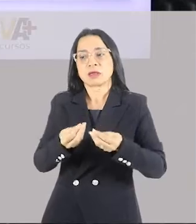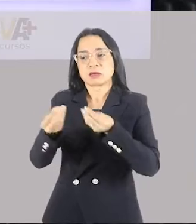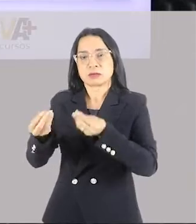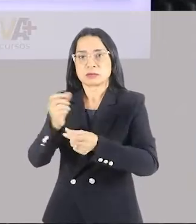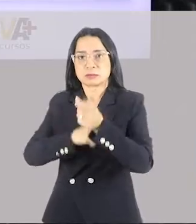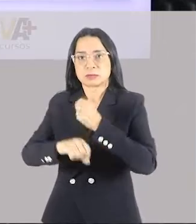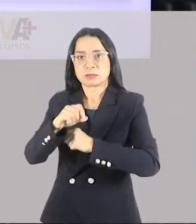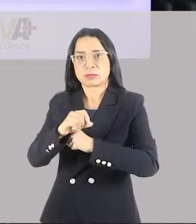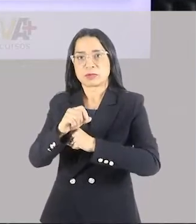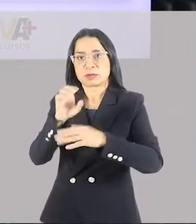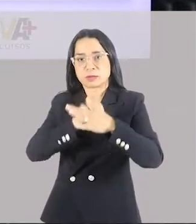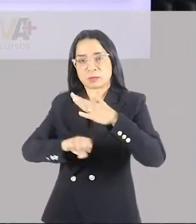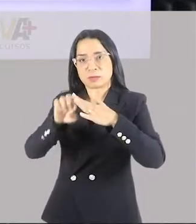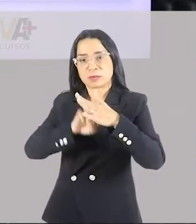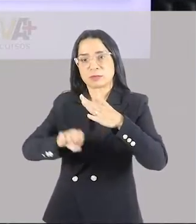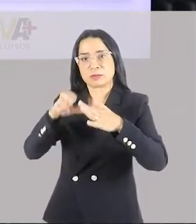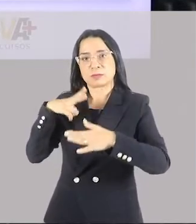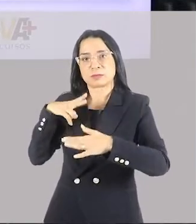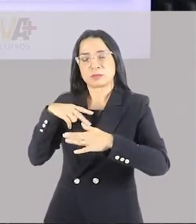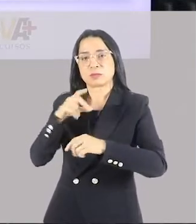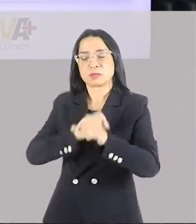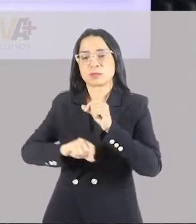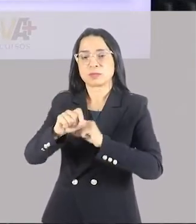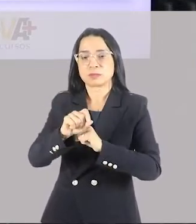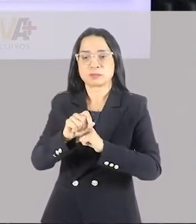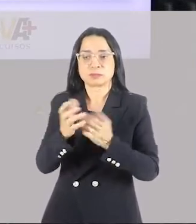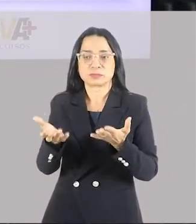privada a execução de um serviço público.